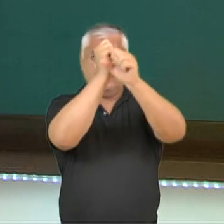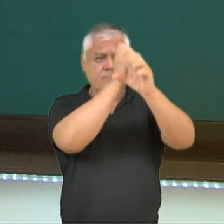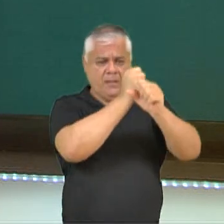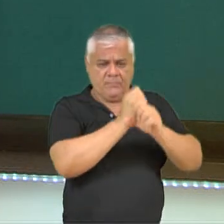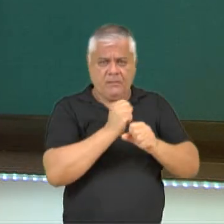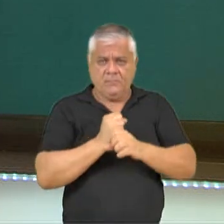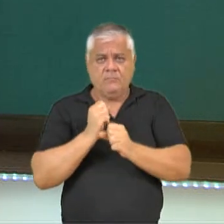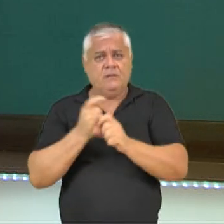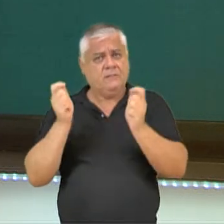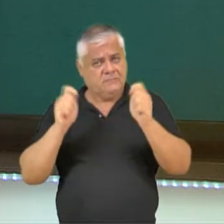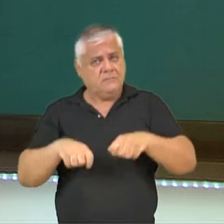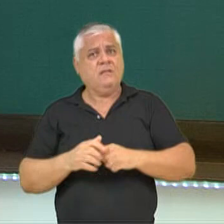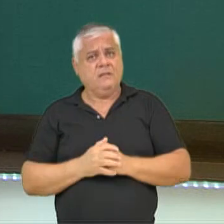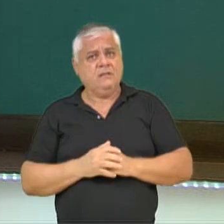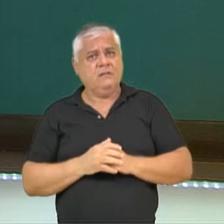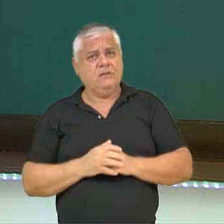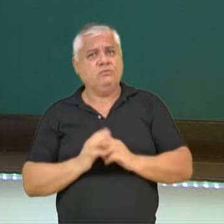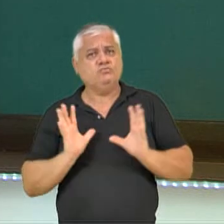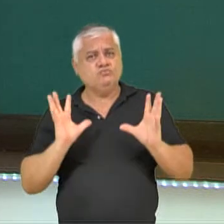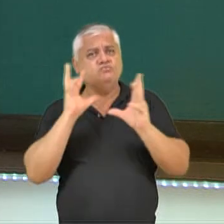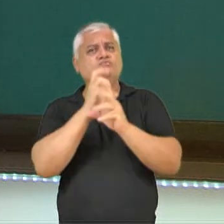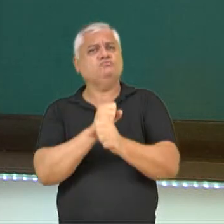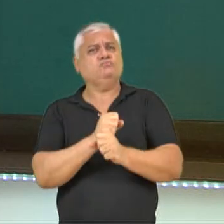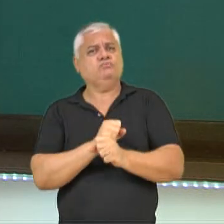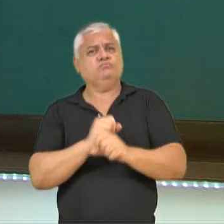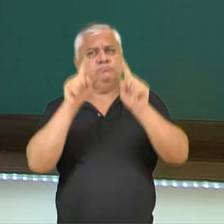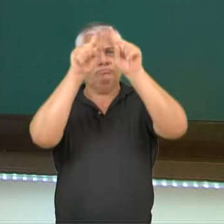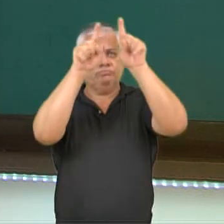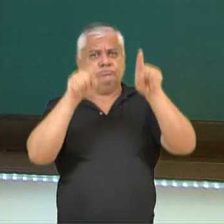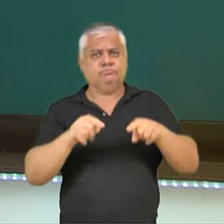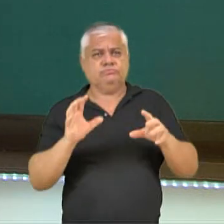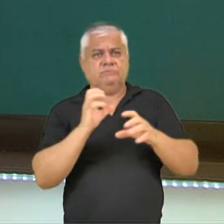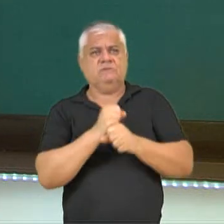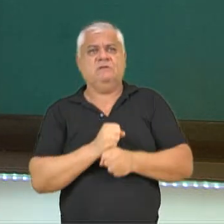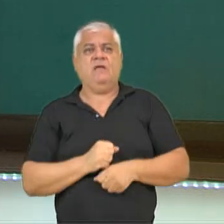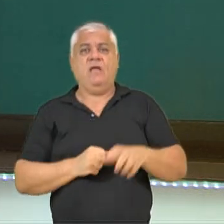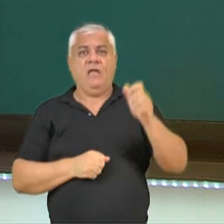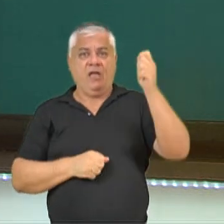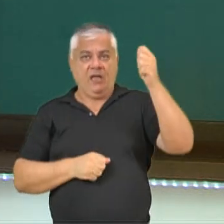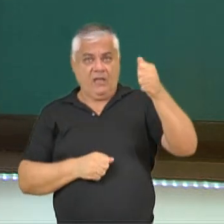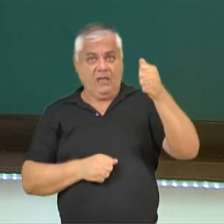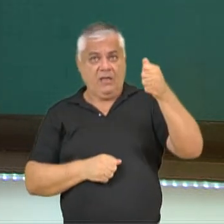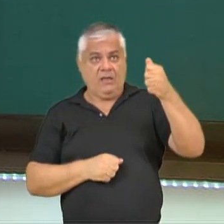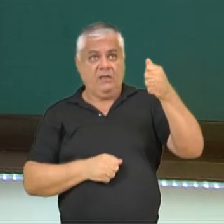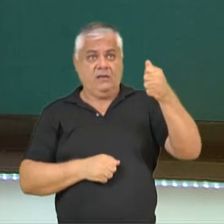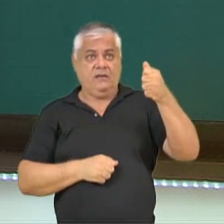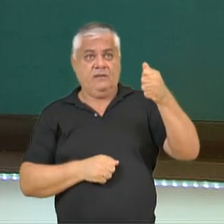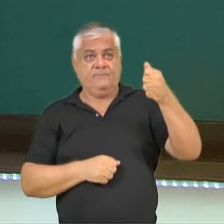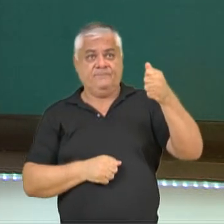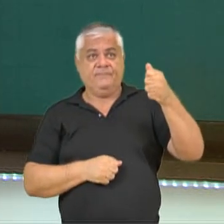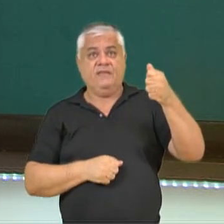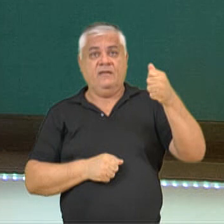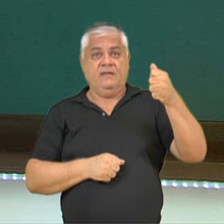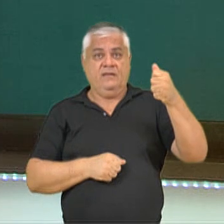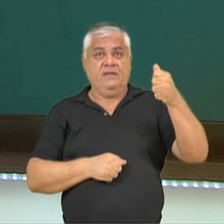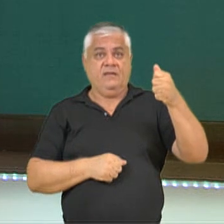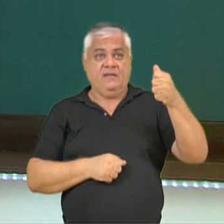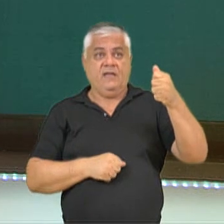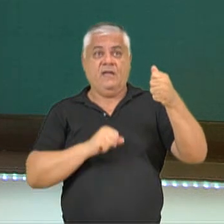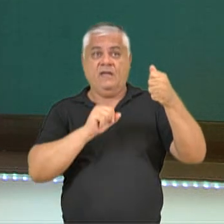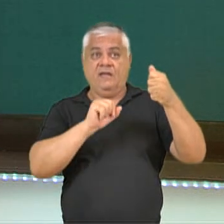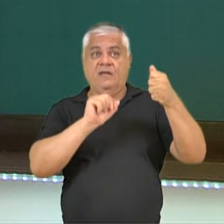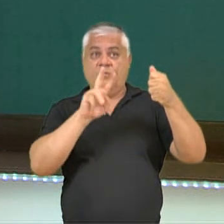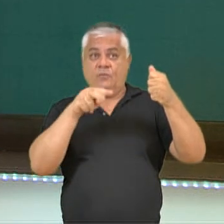pedaço. Então, para a área total, basta juntar todo mundo. Então, ó, a área que eu estou buscando vai ser A ao